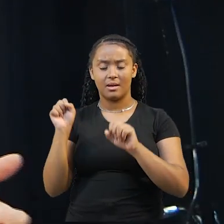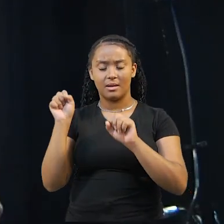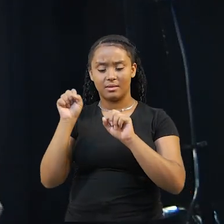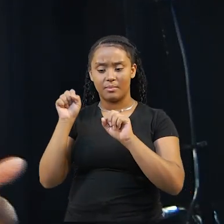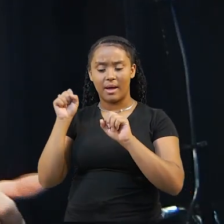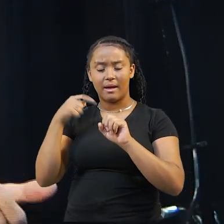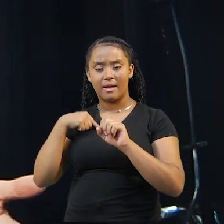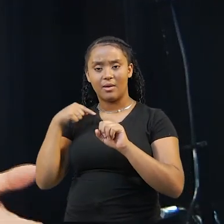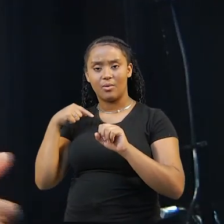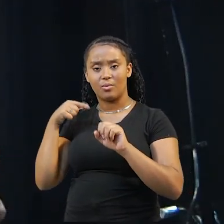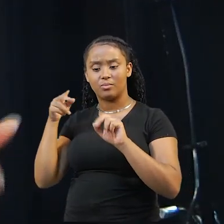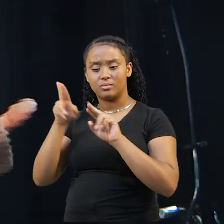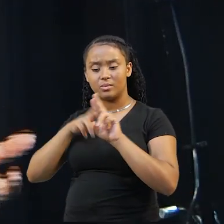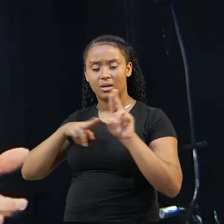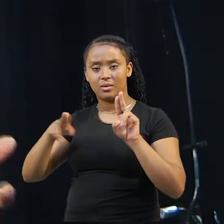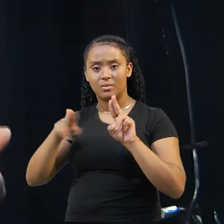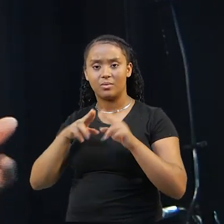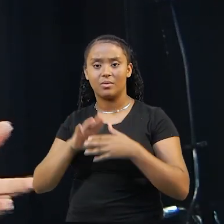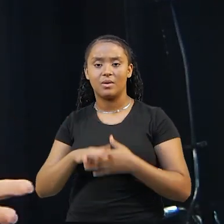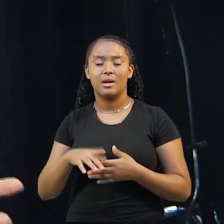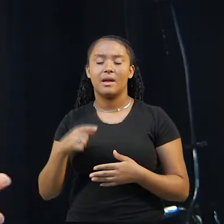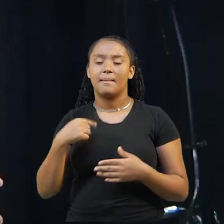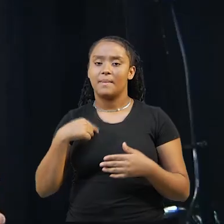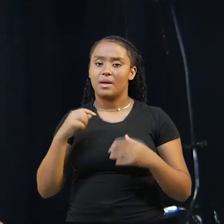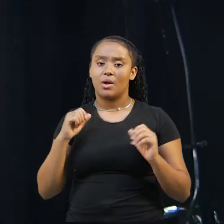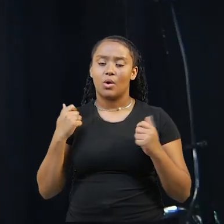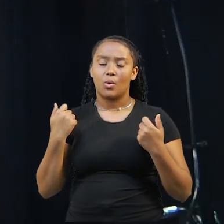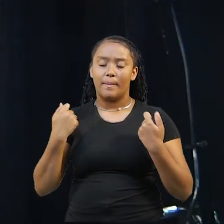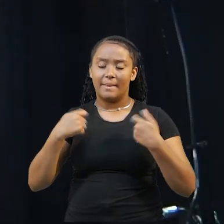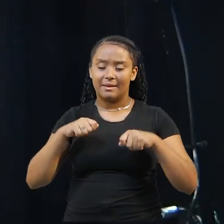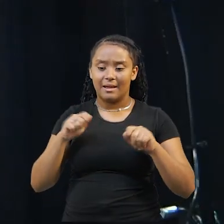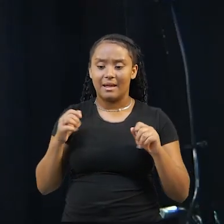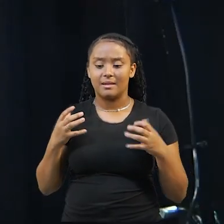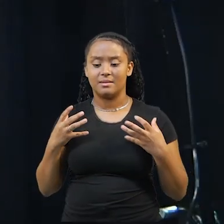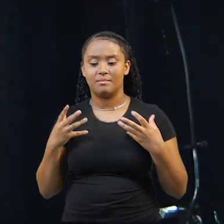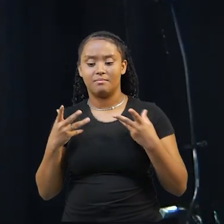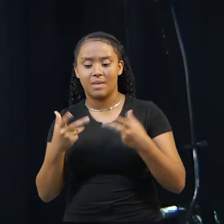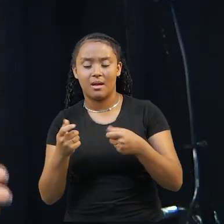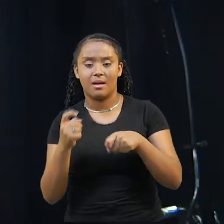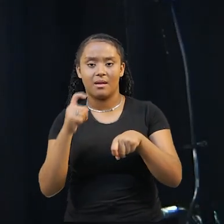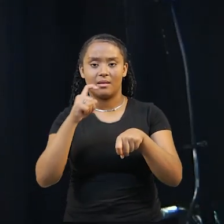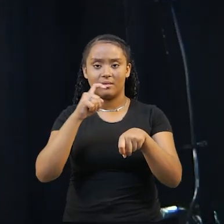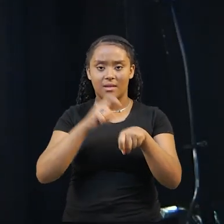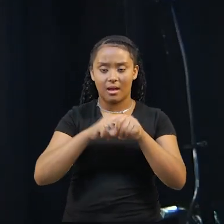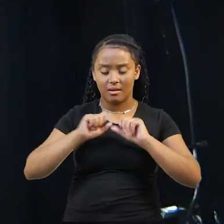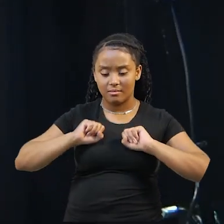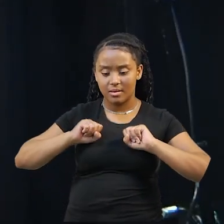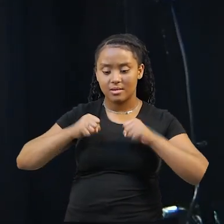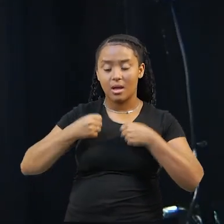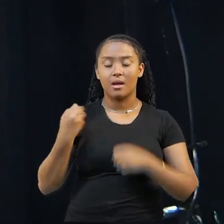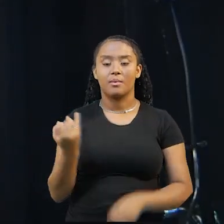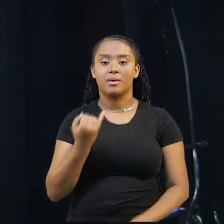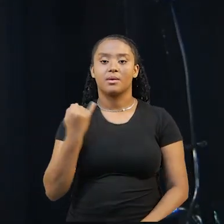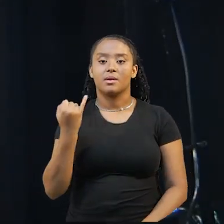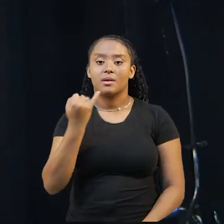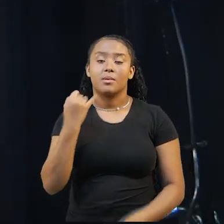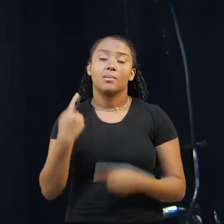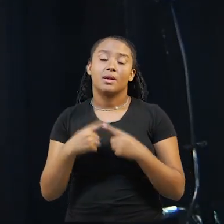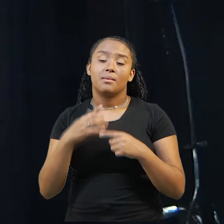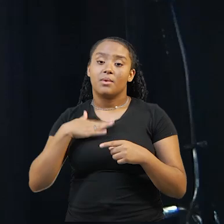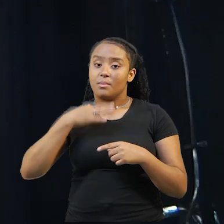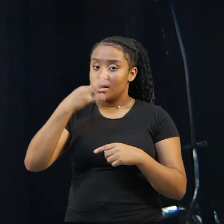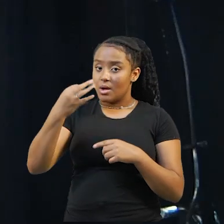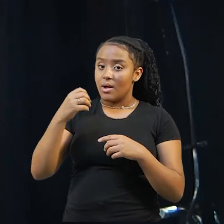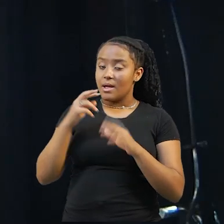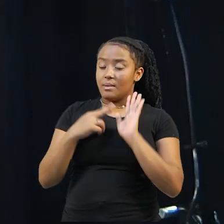da universidade, né, as minhas competências, o meu tempo, a minha dedicação, ele é muito importante. Eu acho que a